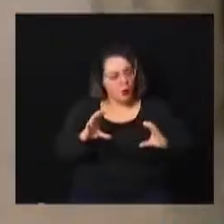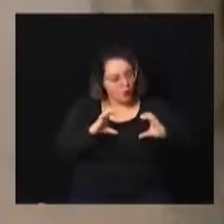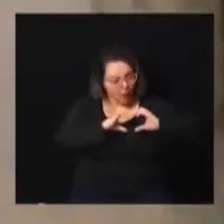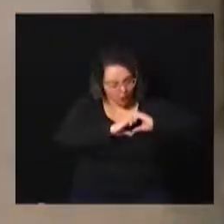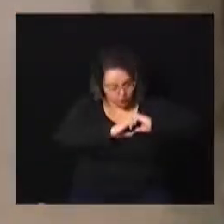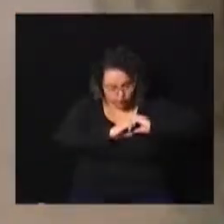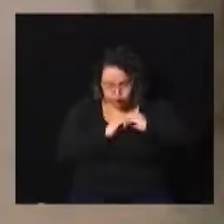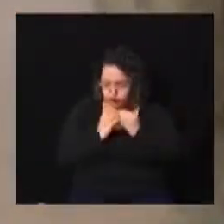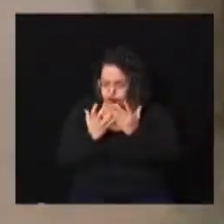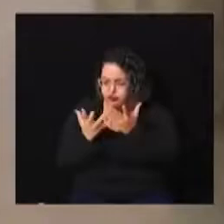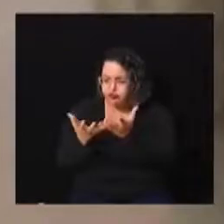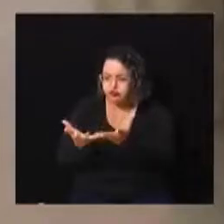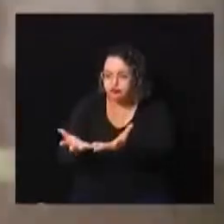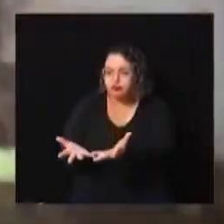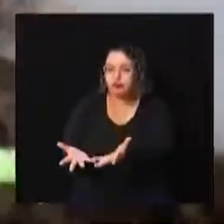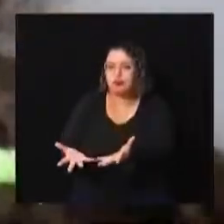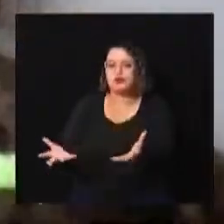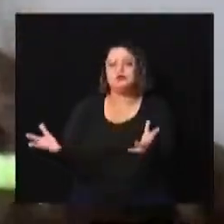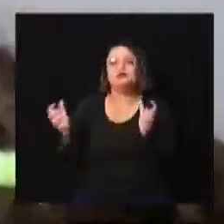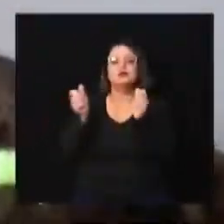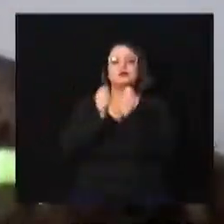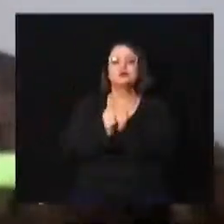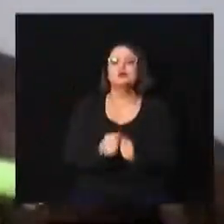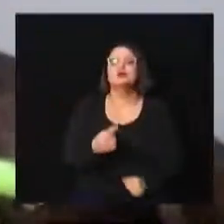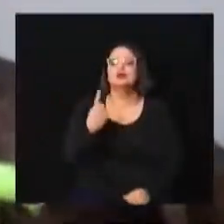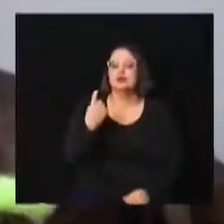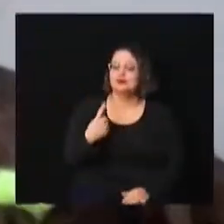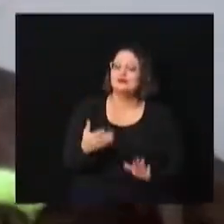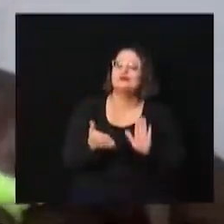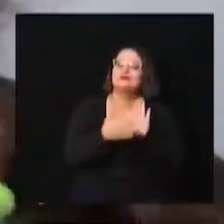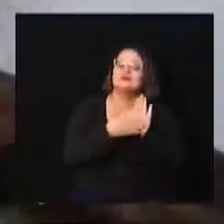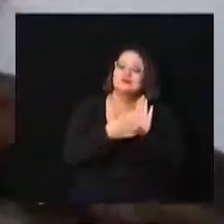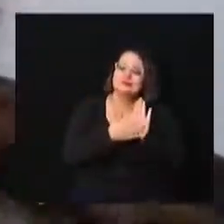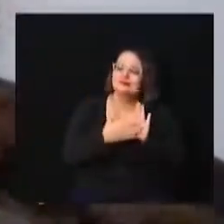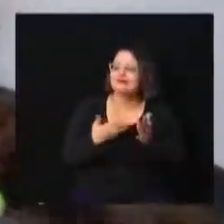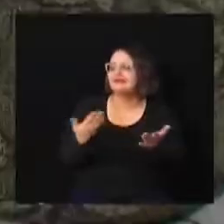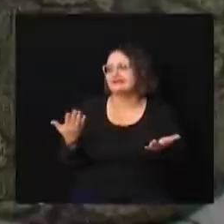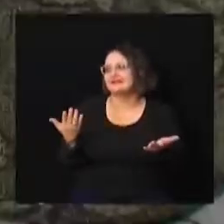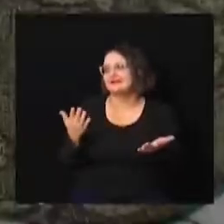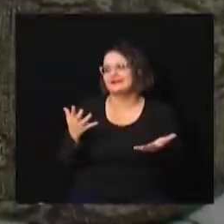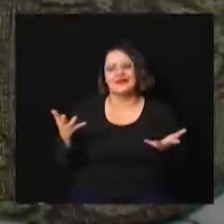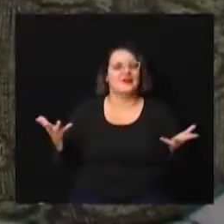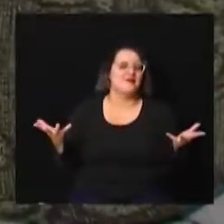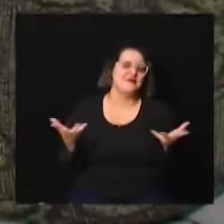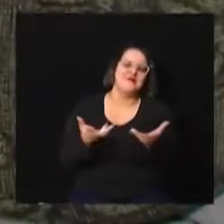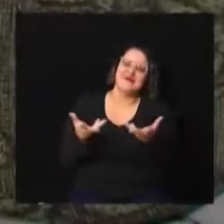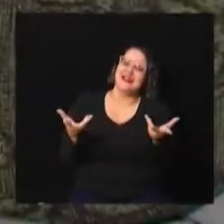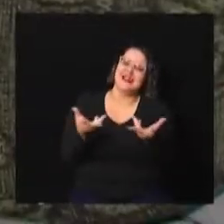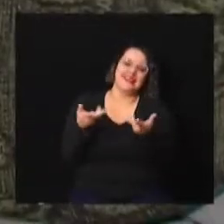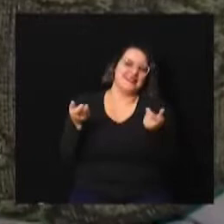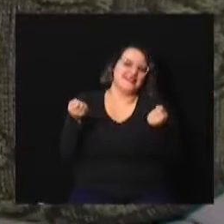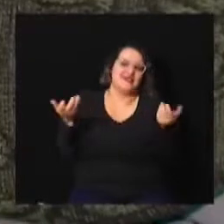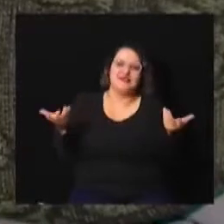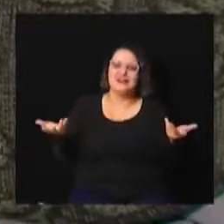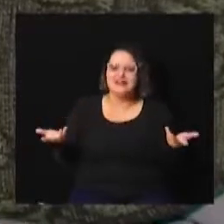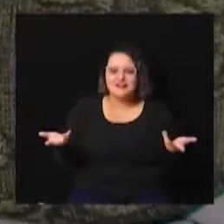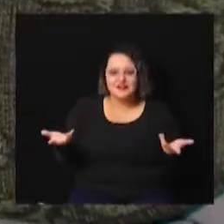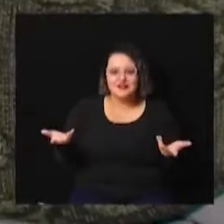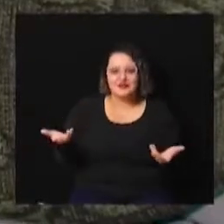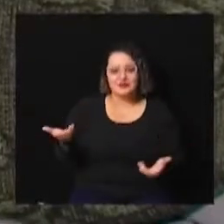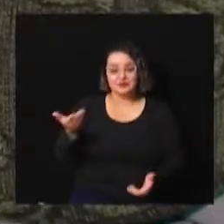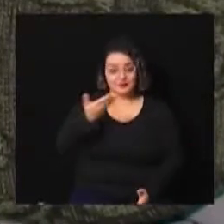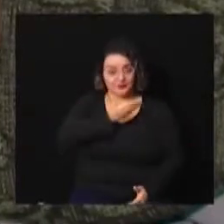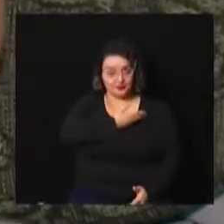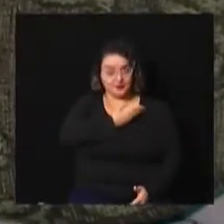elas têm. E quando se juntam em um mesmo propósito... É maravilhoso, assim.